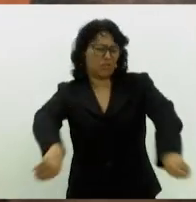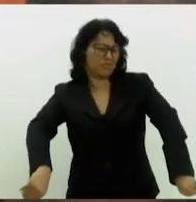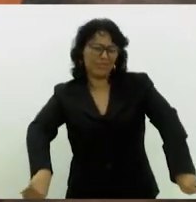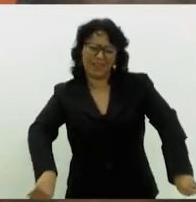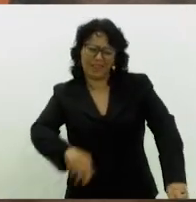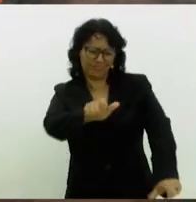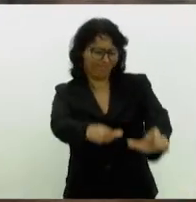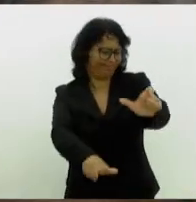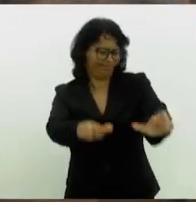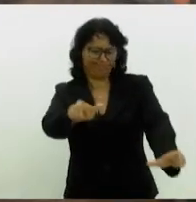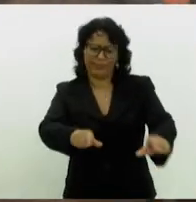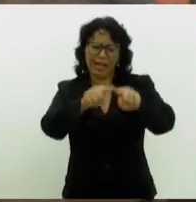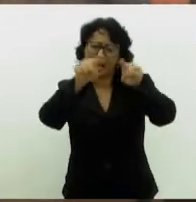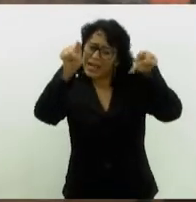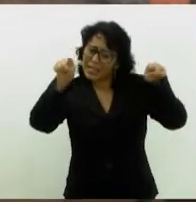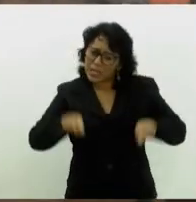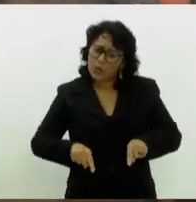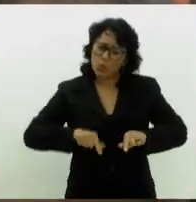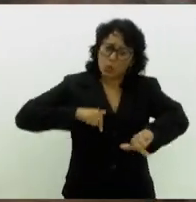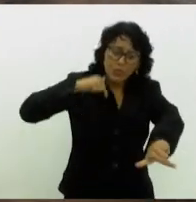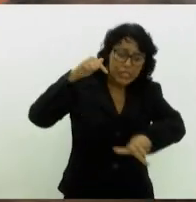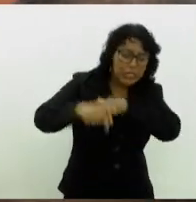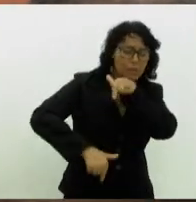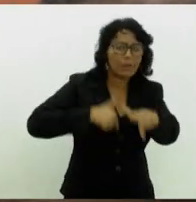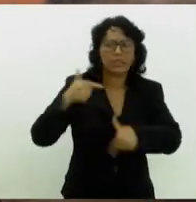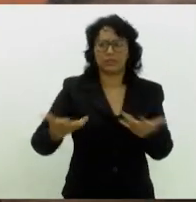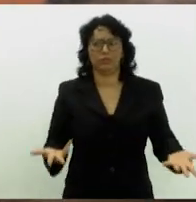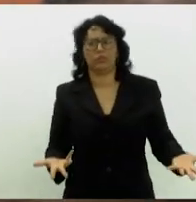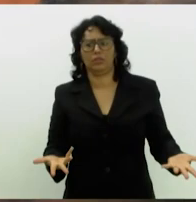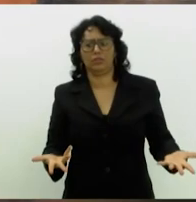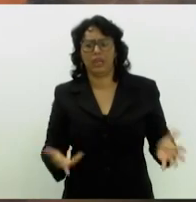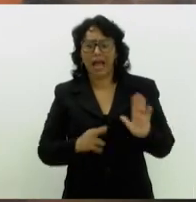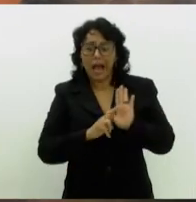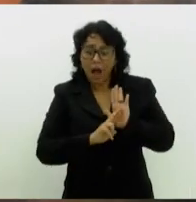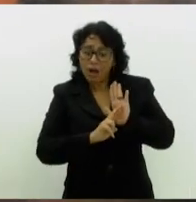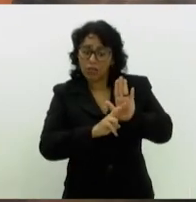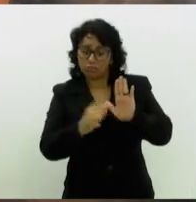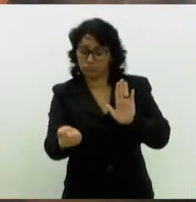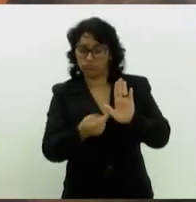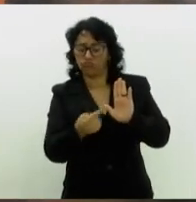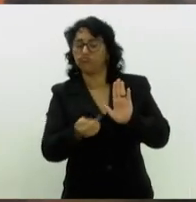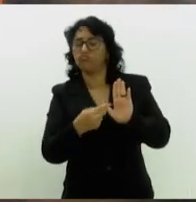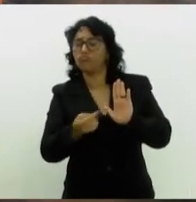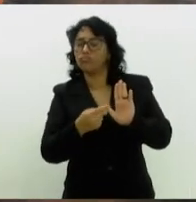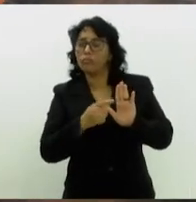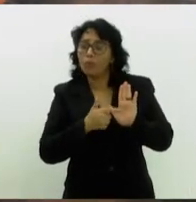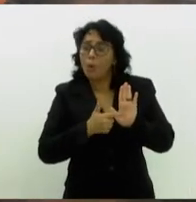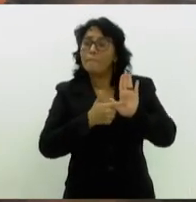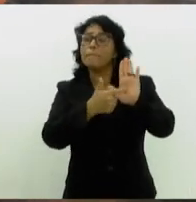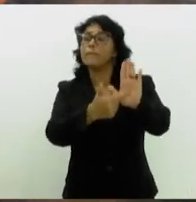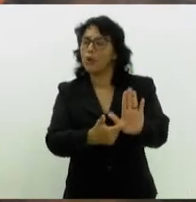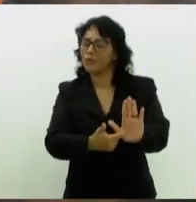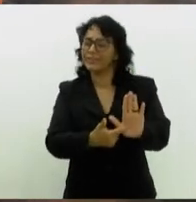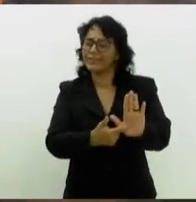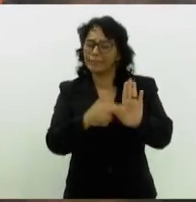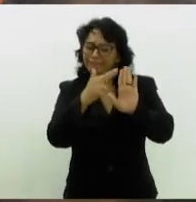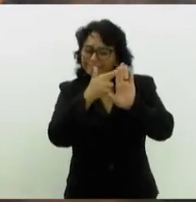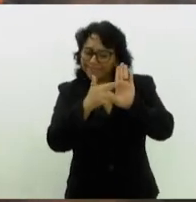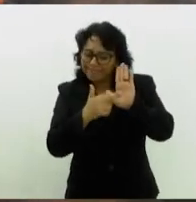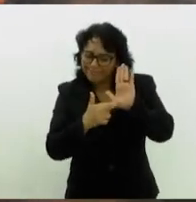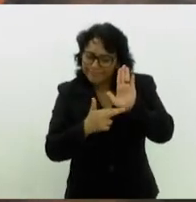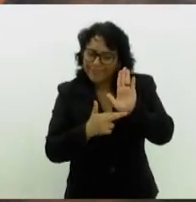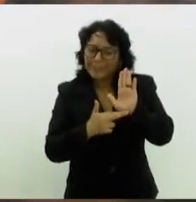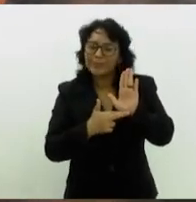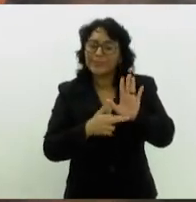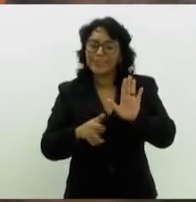uma resposta técnica a resposta técnica tá aqui ano passado a receita corrente líquida cresceu sim só não cresceu mais do que